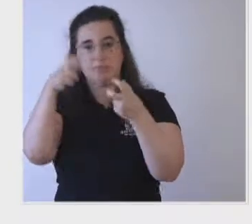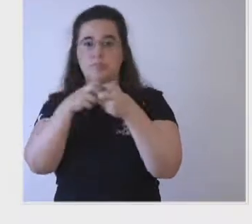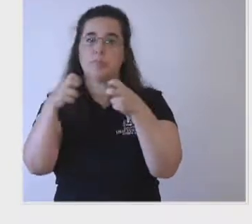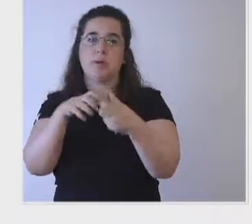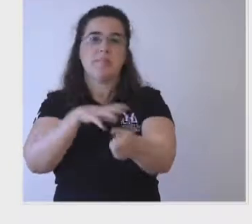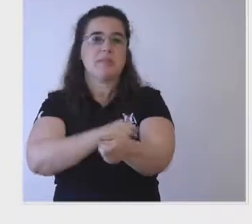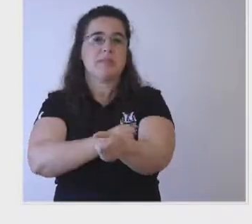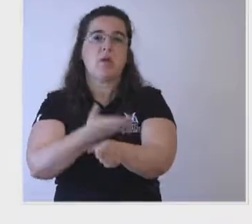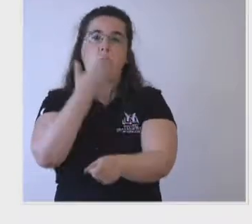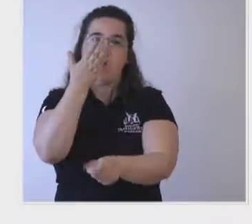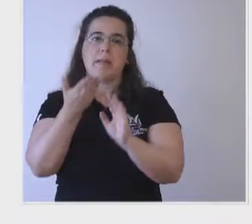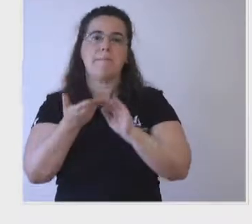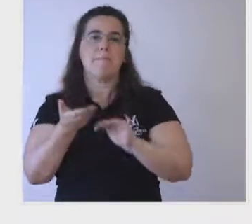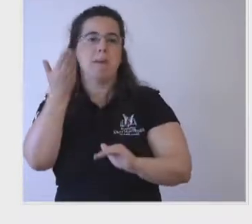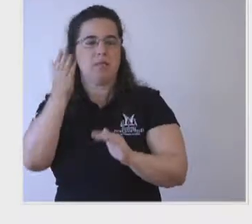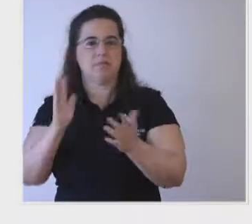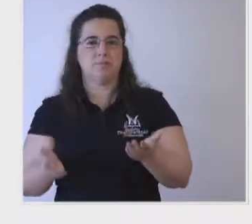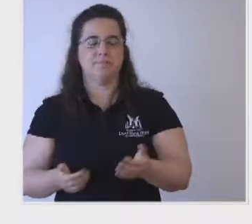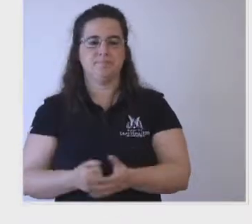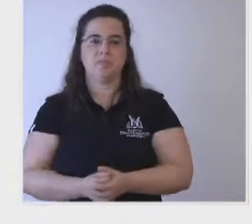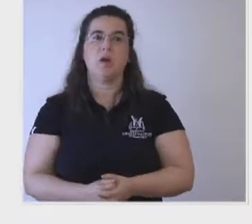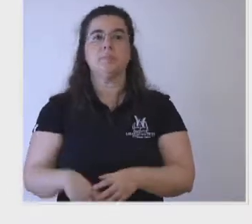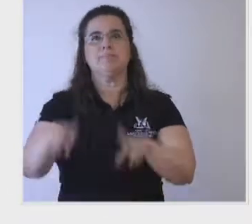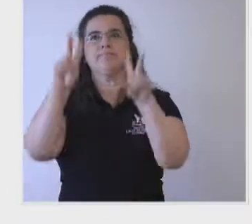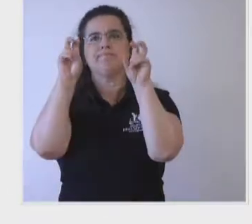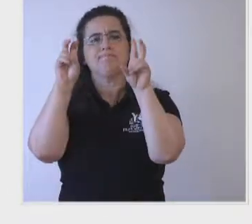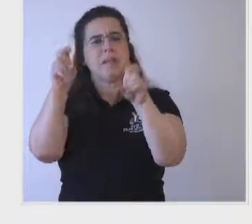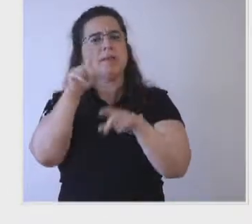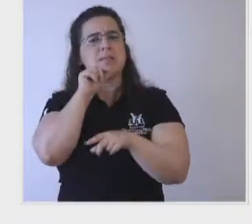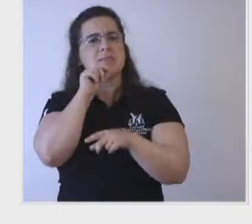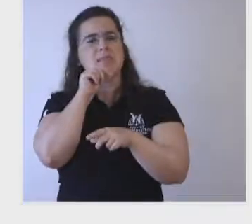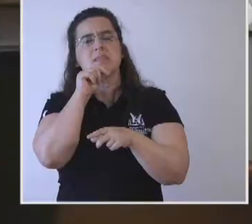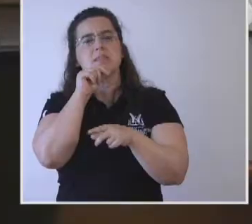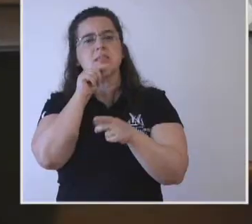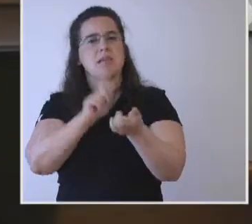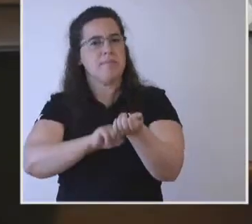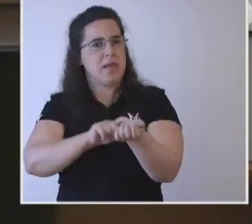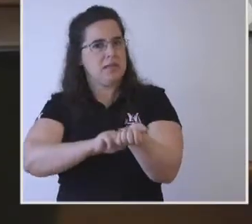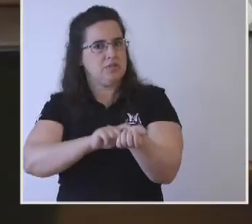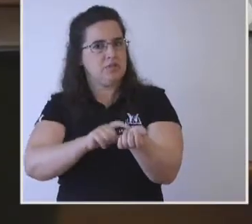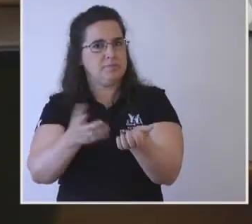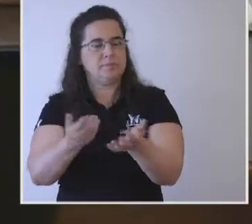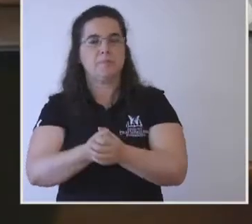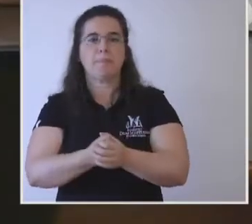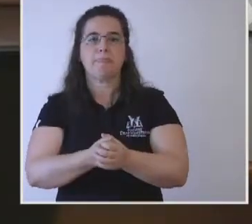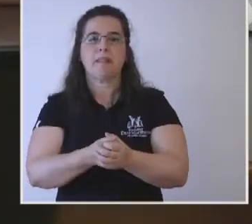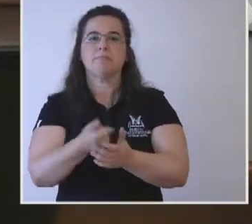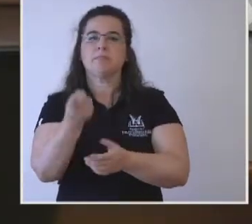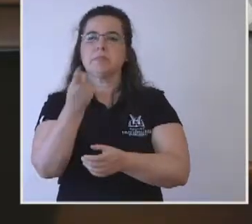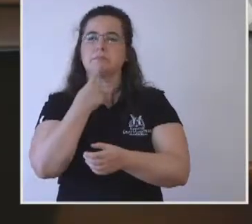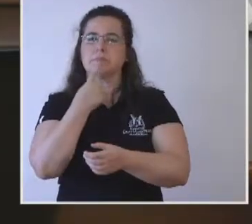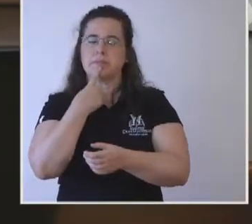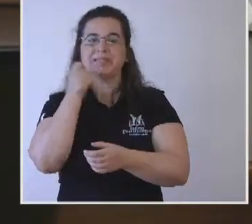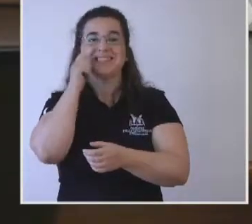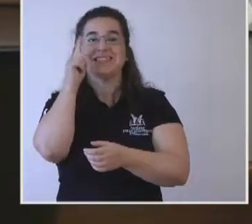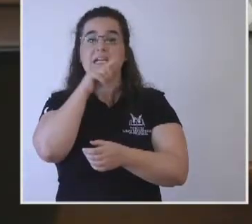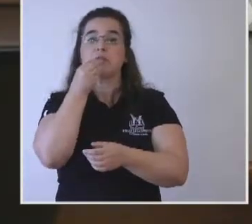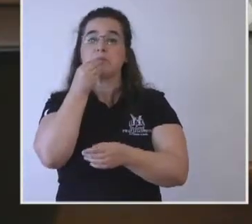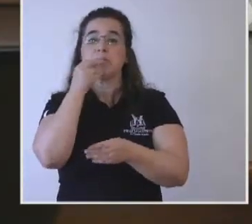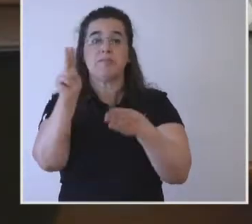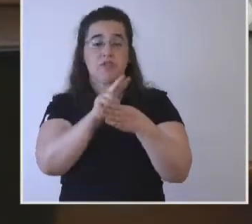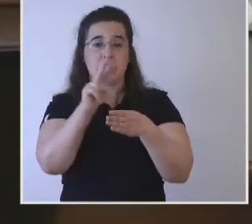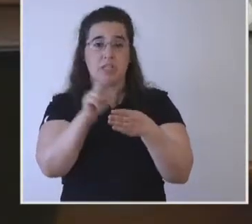veganos. Quando falamos em diabetes e na incidência da diabetes, verificamos uma vez mais que os veganos